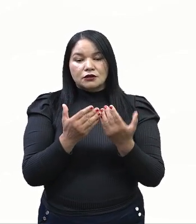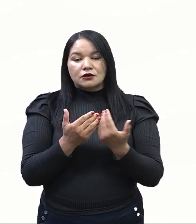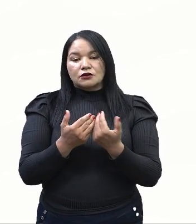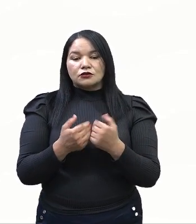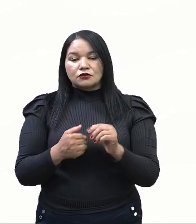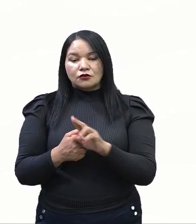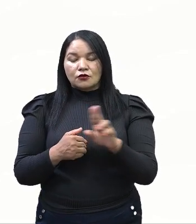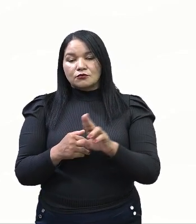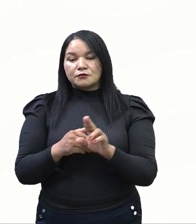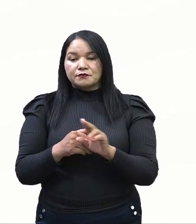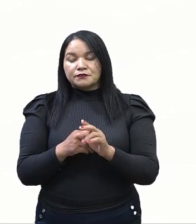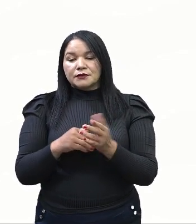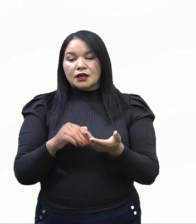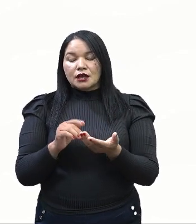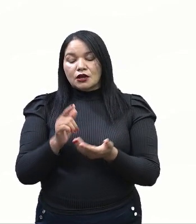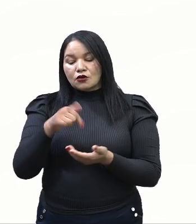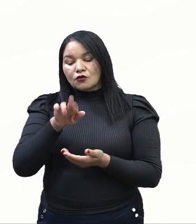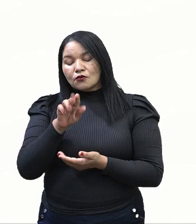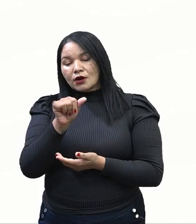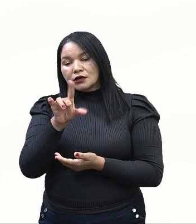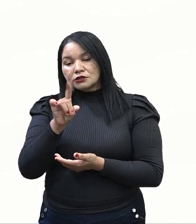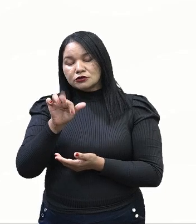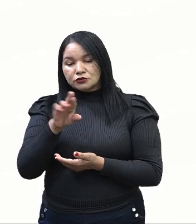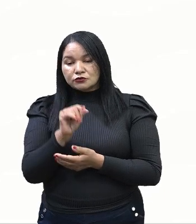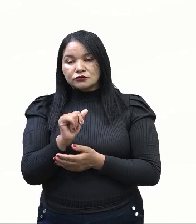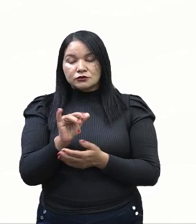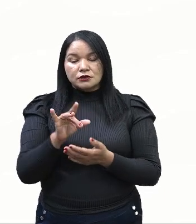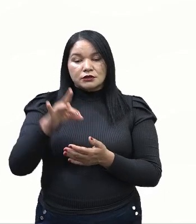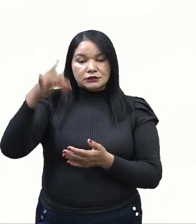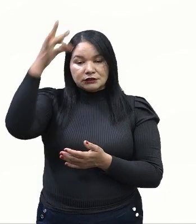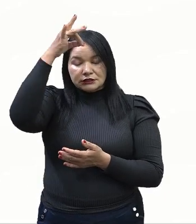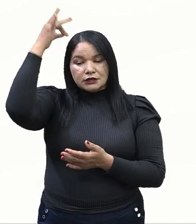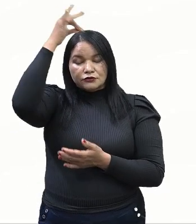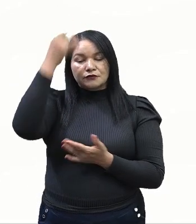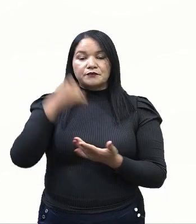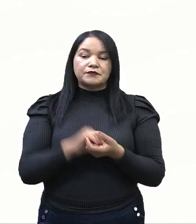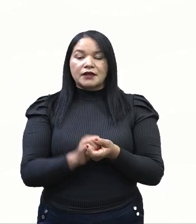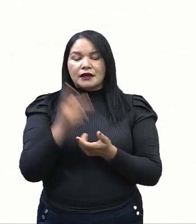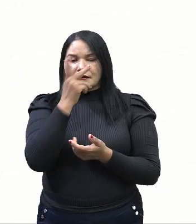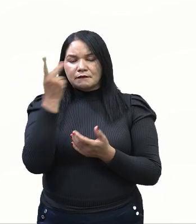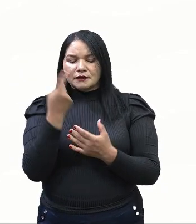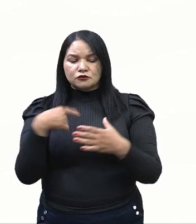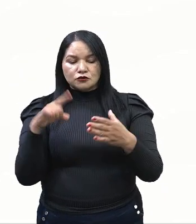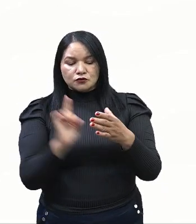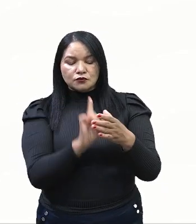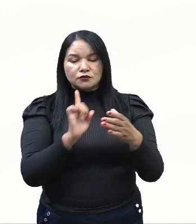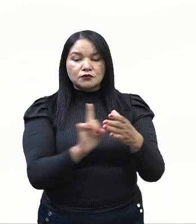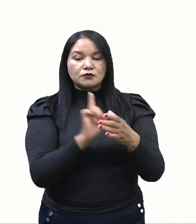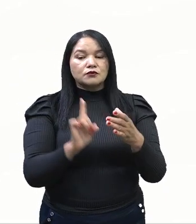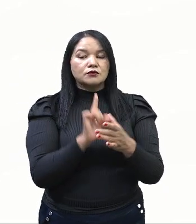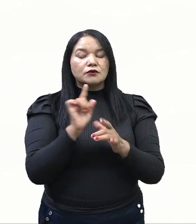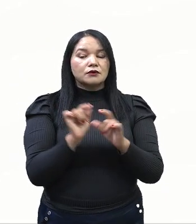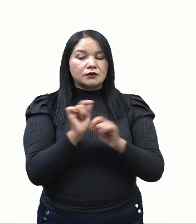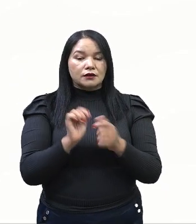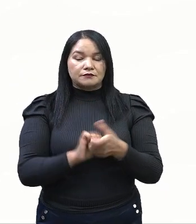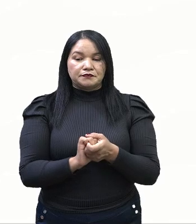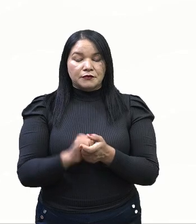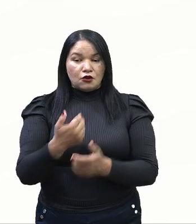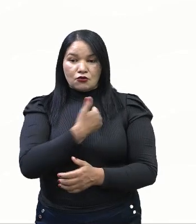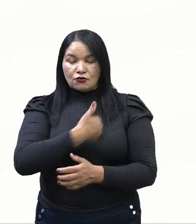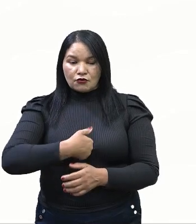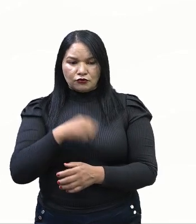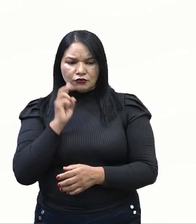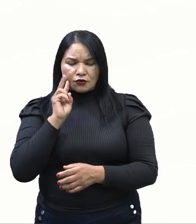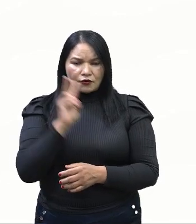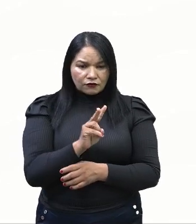Santo. E essa comunidade vai abrigar várias pessoas também, e o governo não vai ver isso com